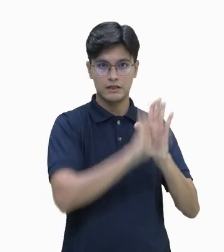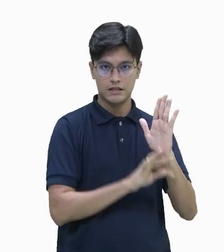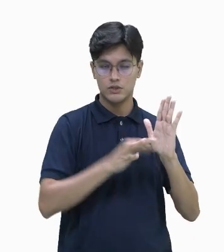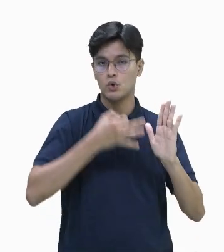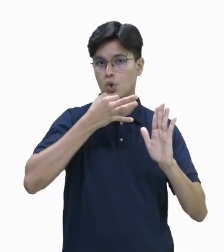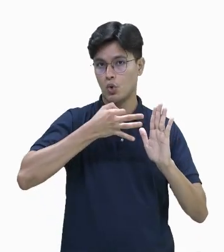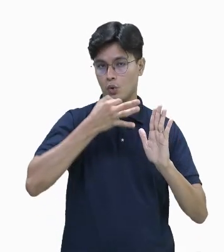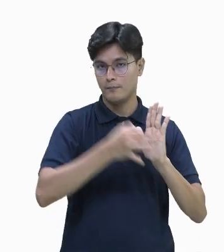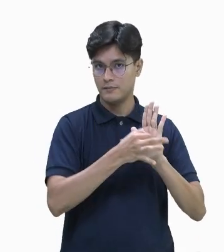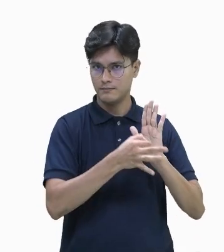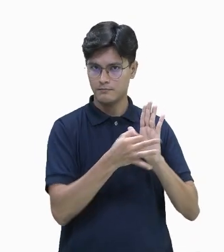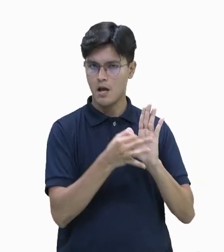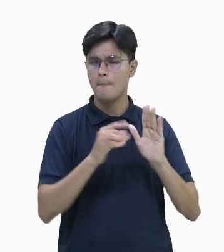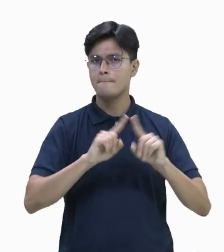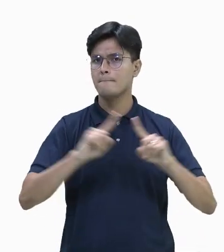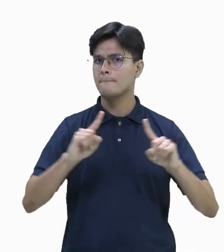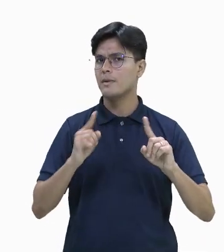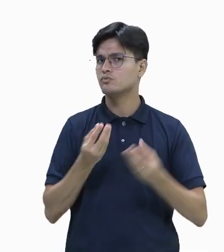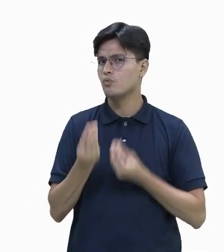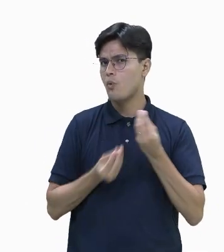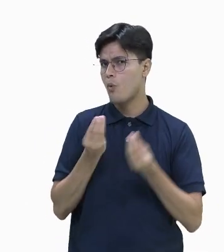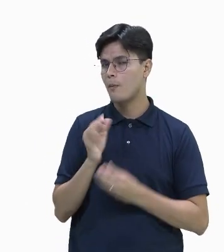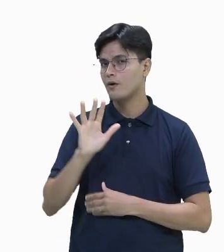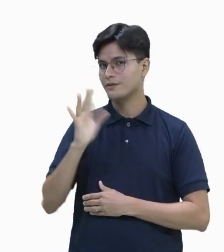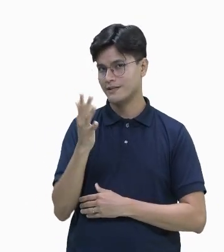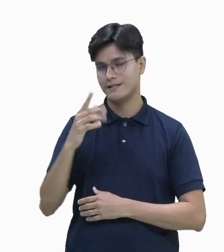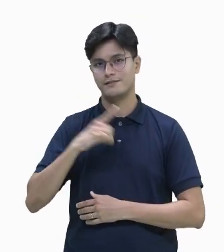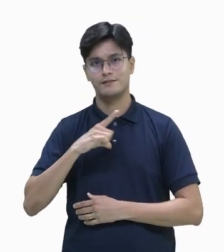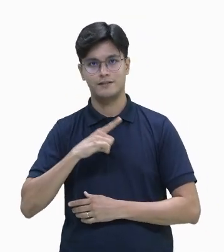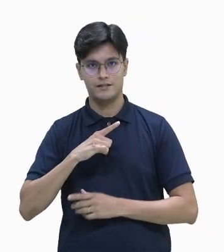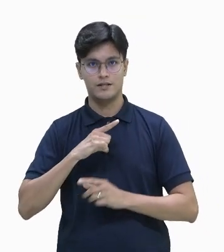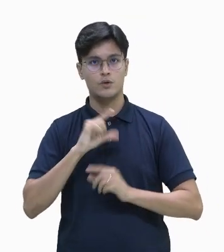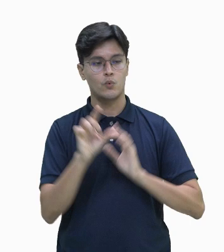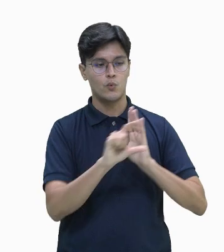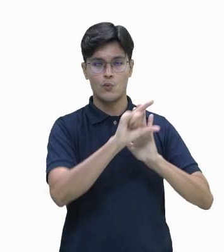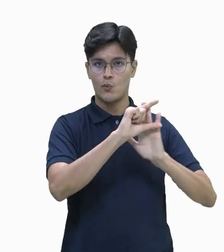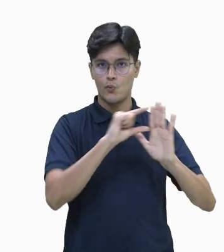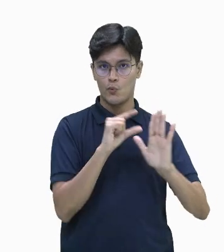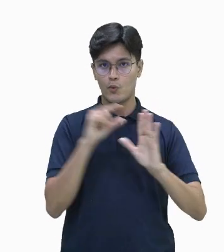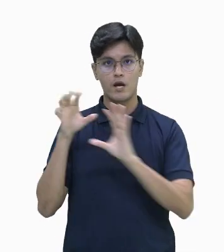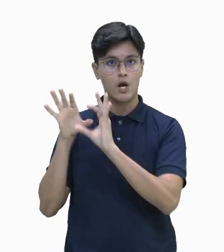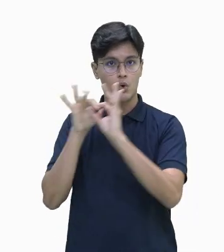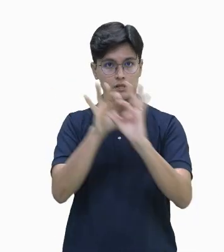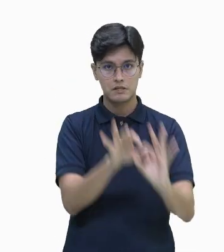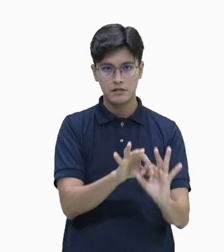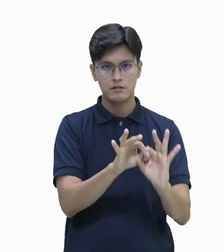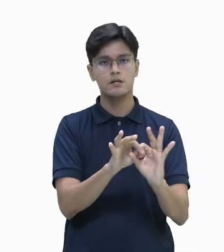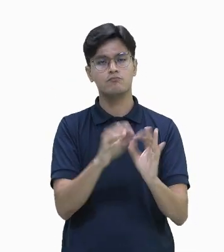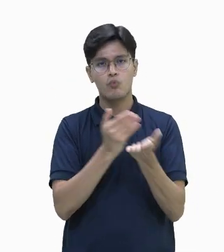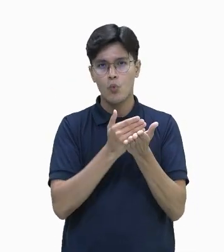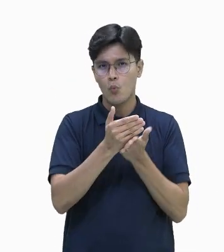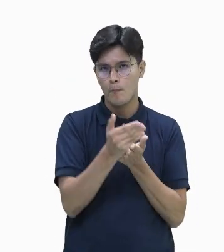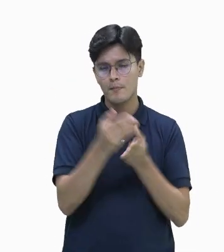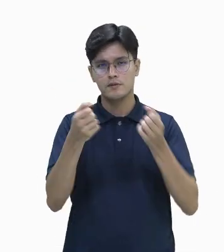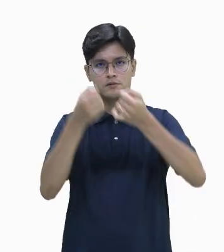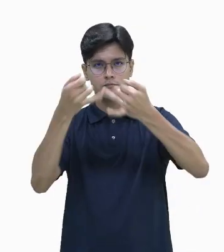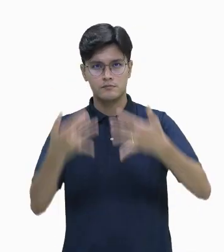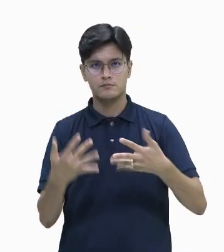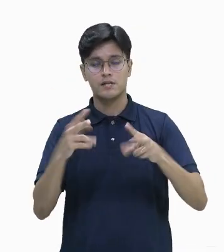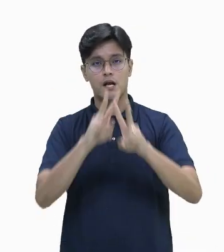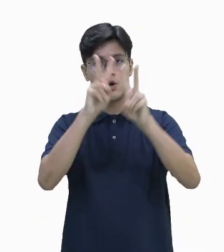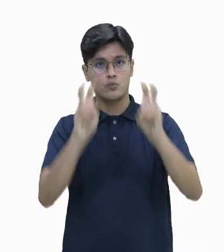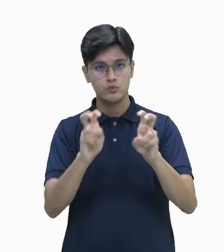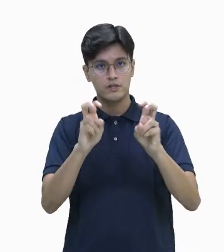essa contextualização serve o quê? Serve para começarmos a falar sobre o tema, serve para apresentarmos